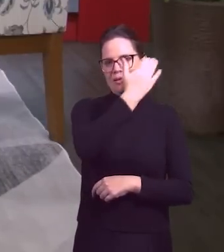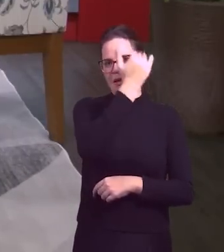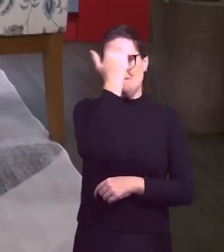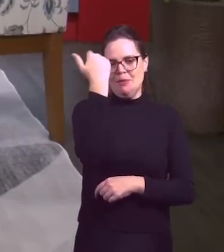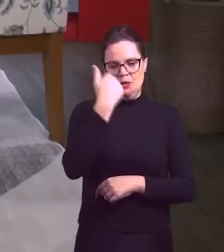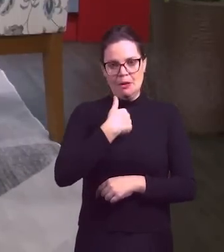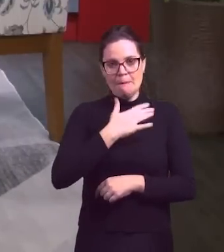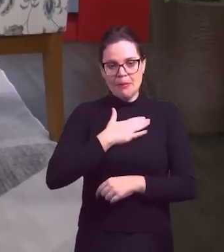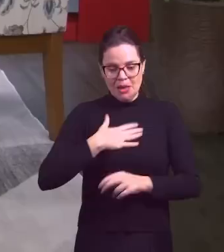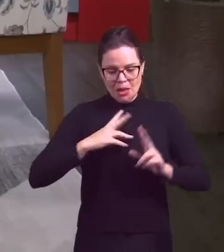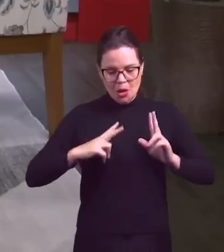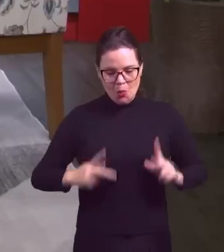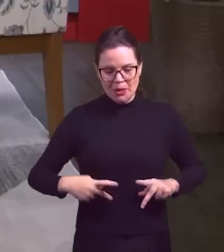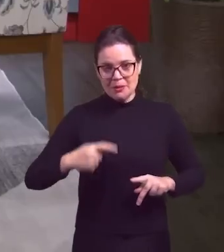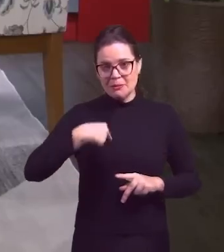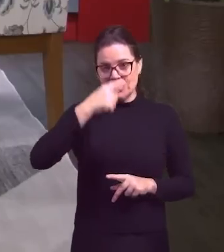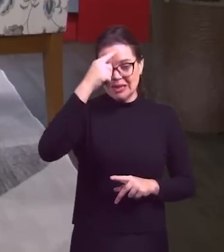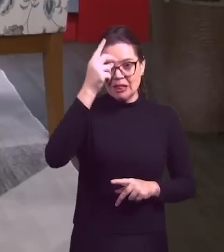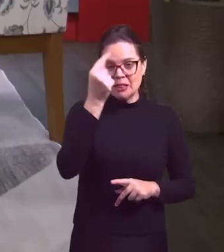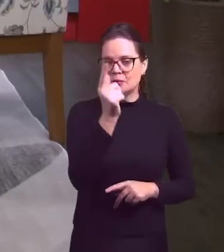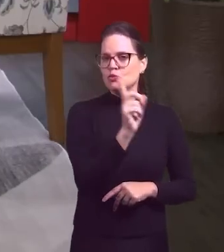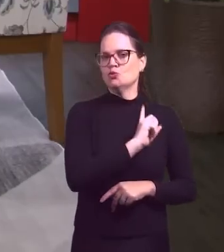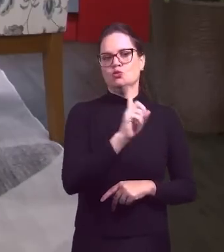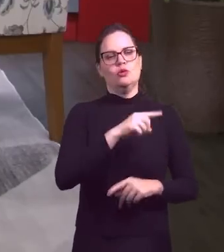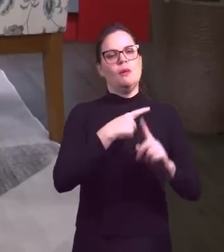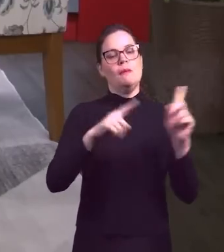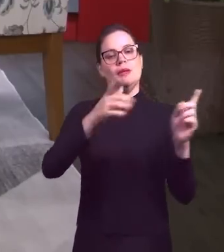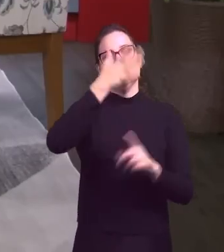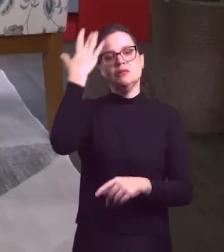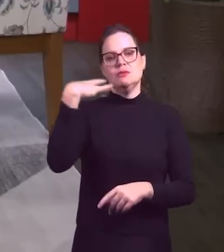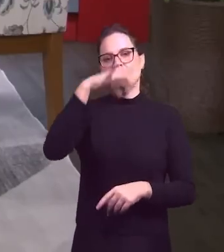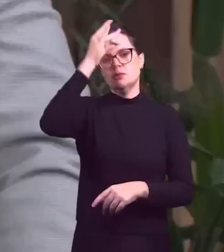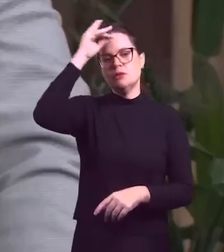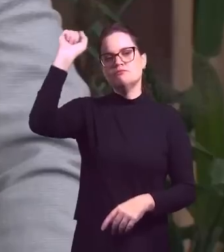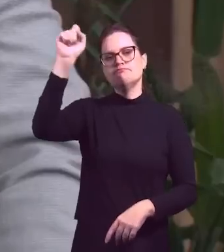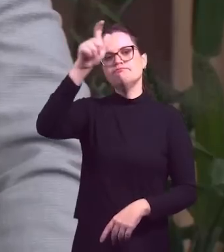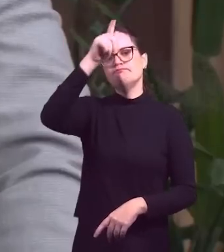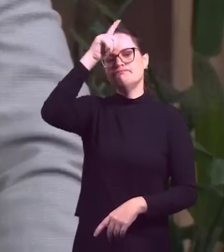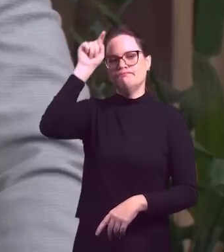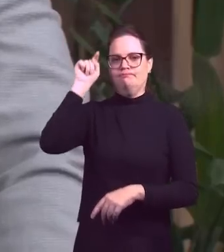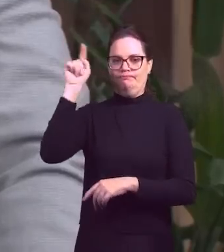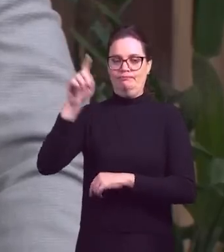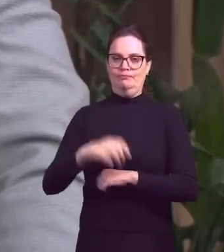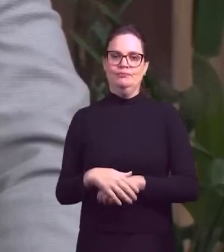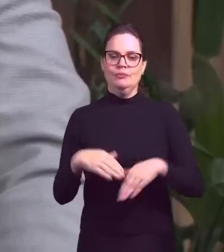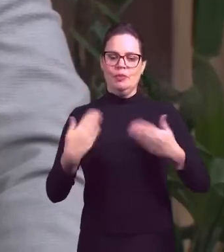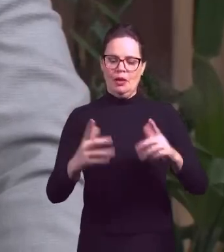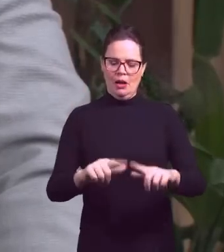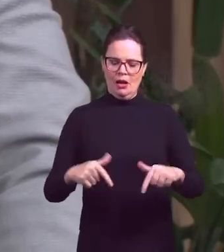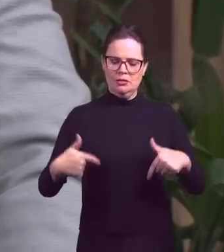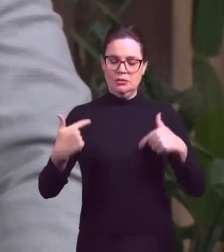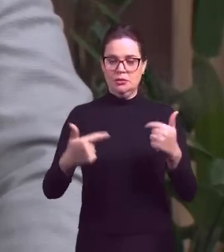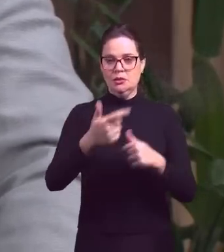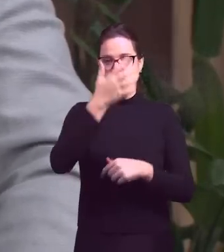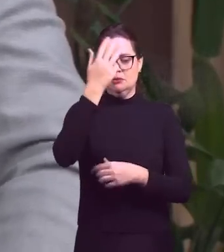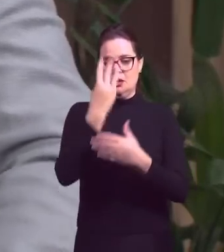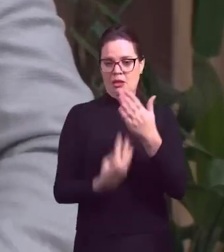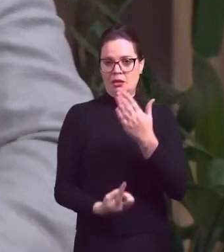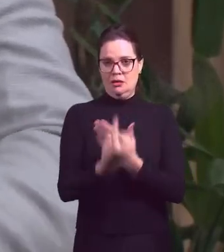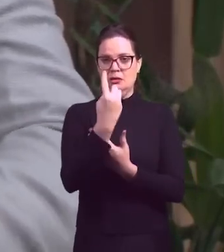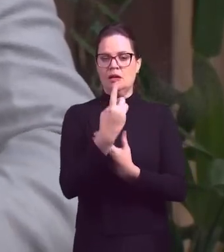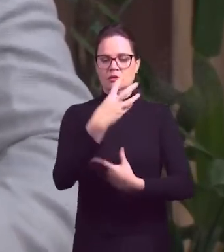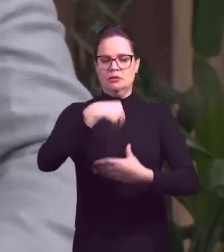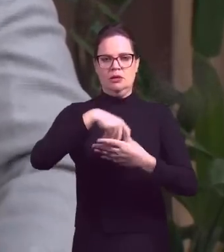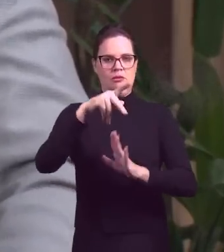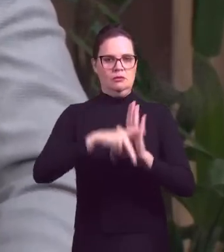sabedoria humana. Exatamente, exatamente. Então, a reflexão sobre a manifestação da Trindade na salvação